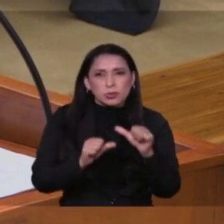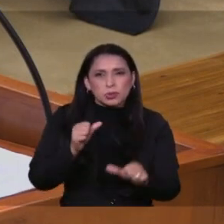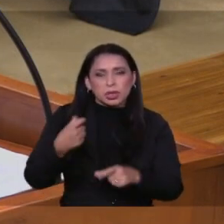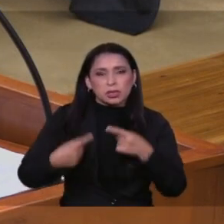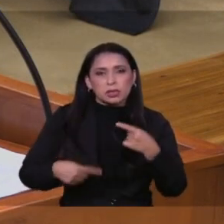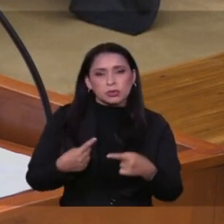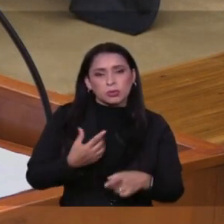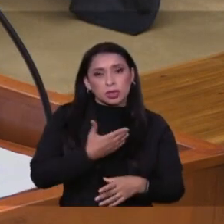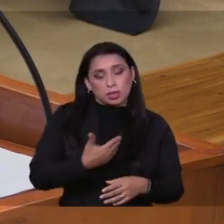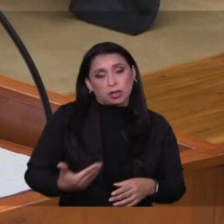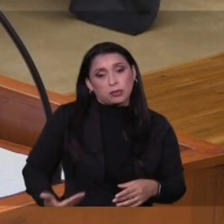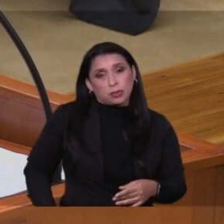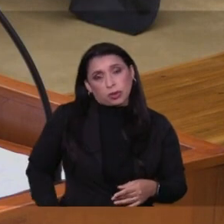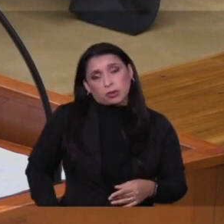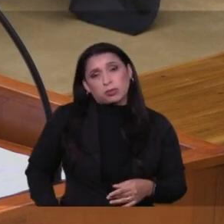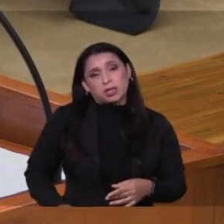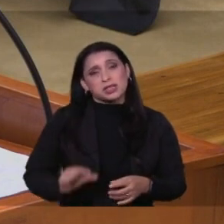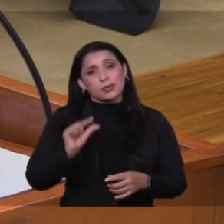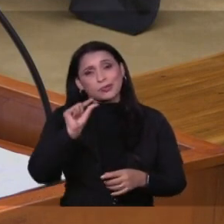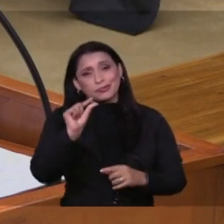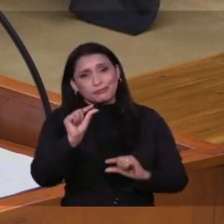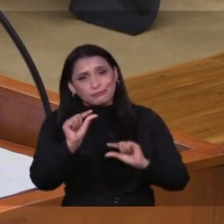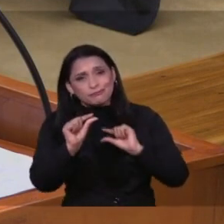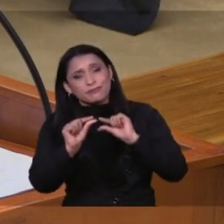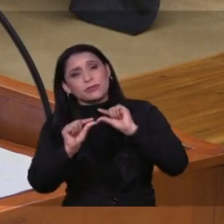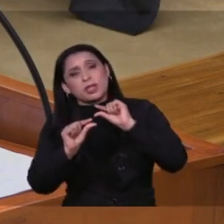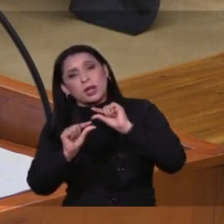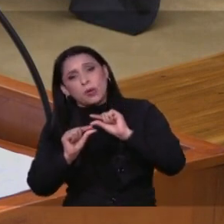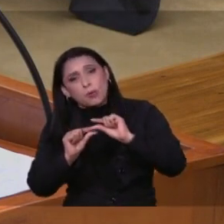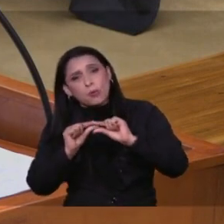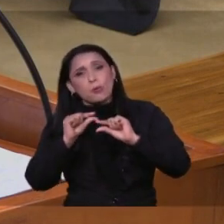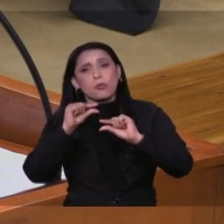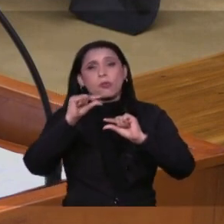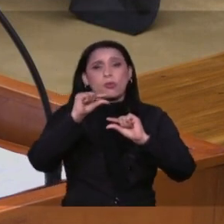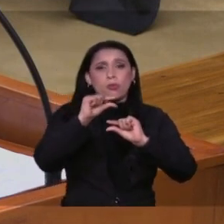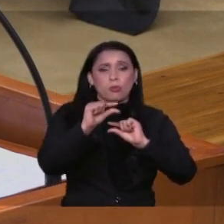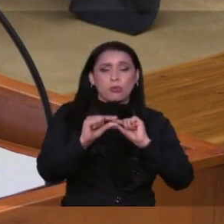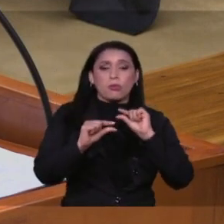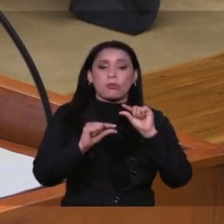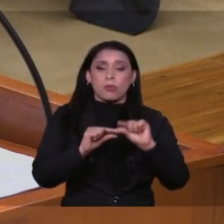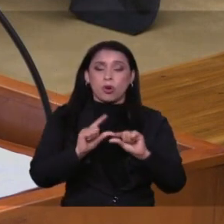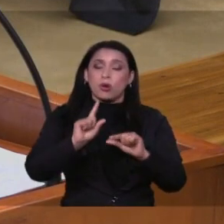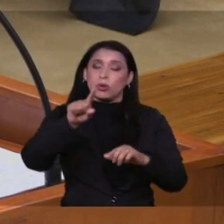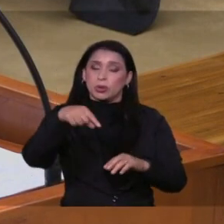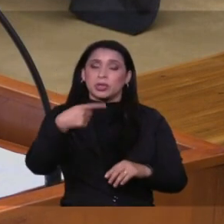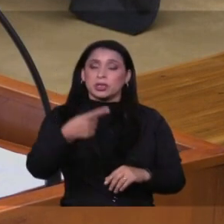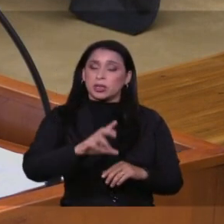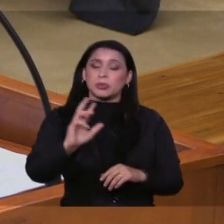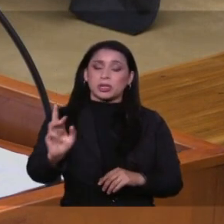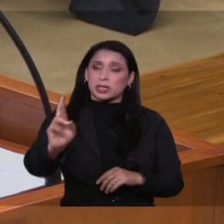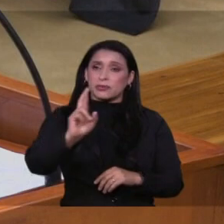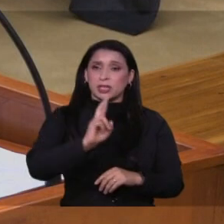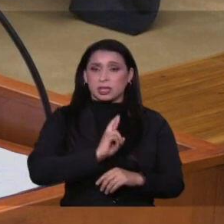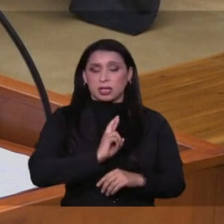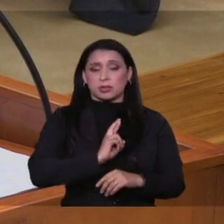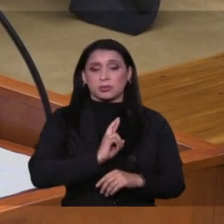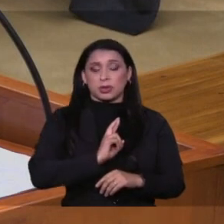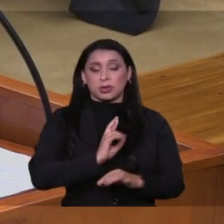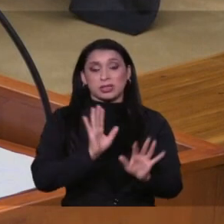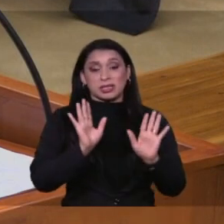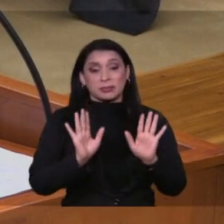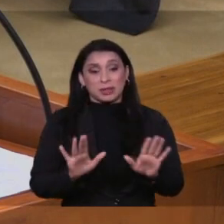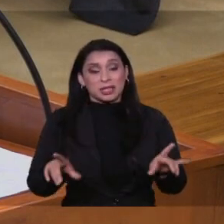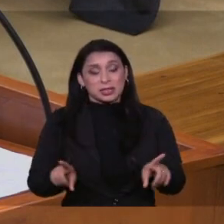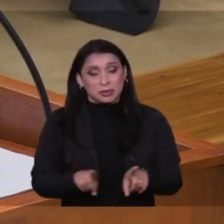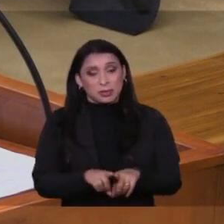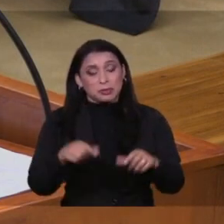de combate ao desmatamento na floresta amazônica. Eles estão julgamento se desenvolvendo conjunto DPF 743, 746 e 857. Mas, assim, excelência, também